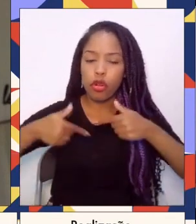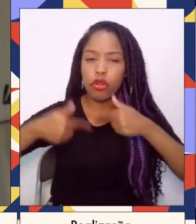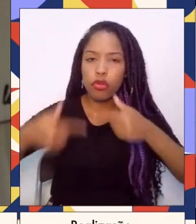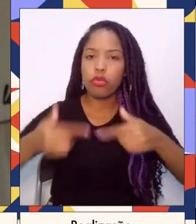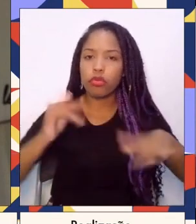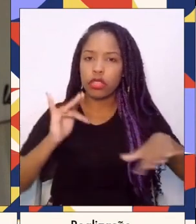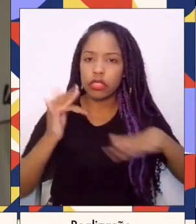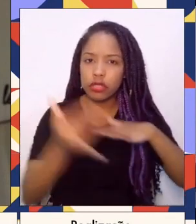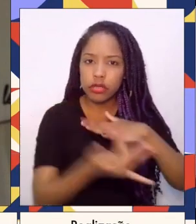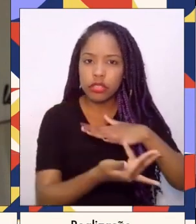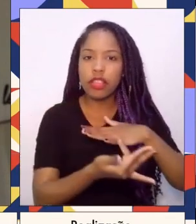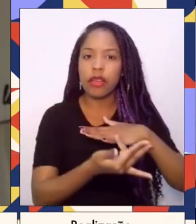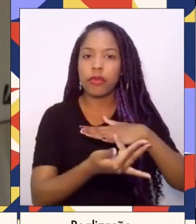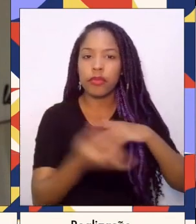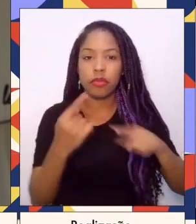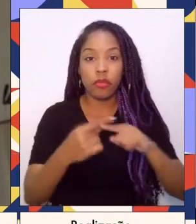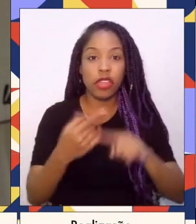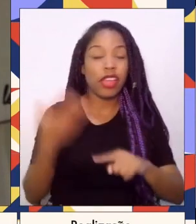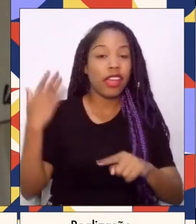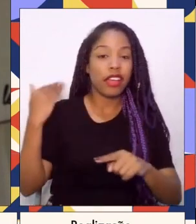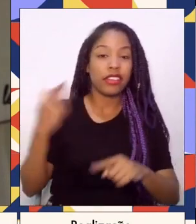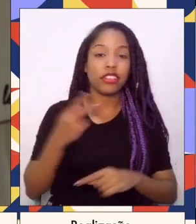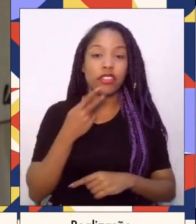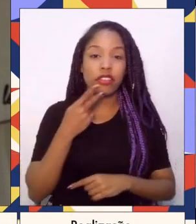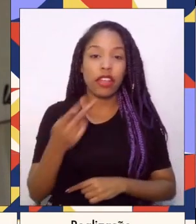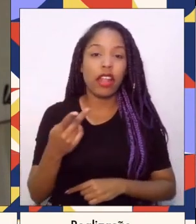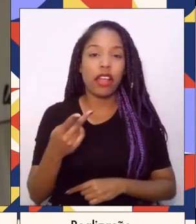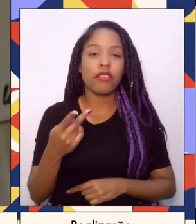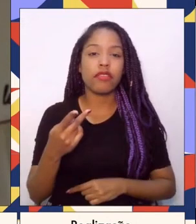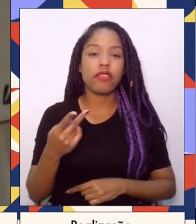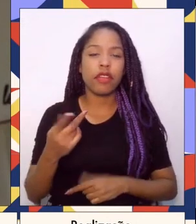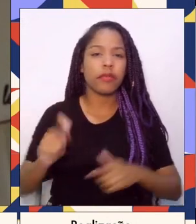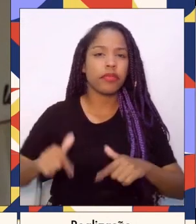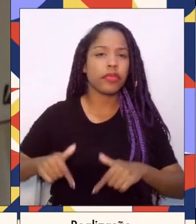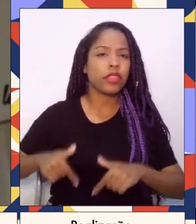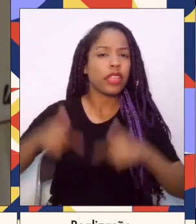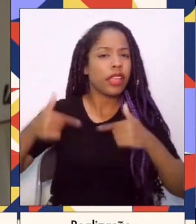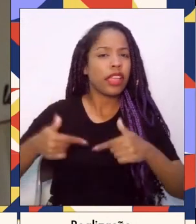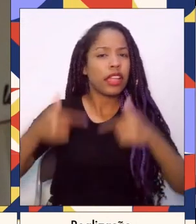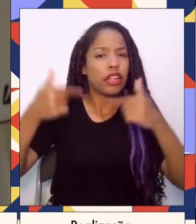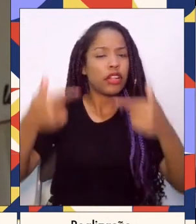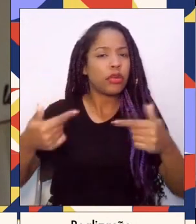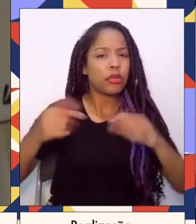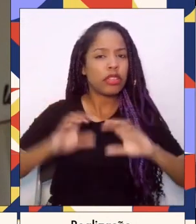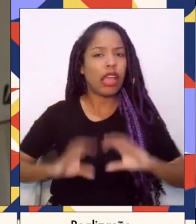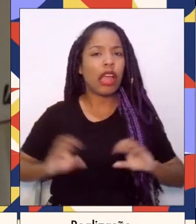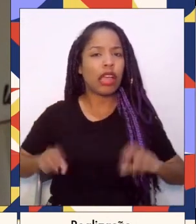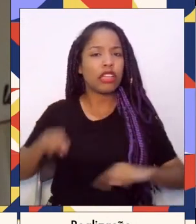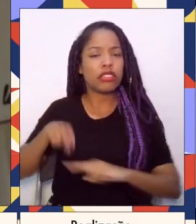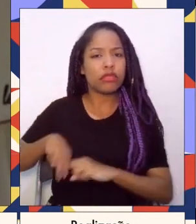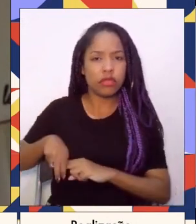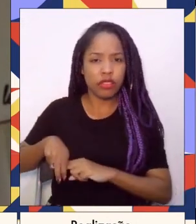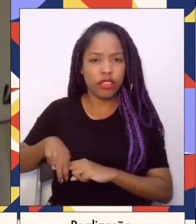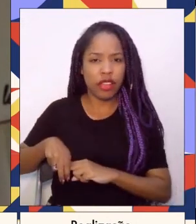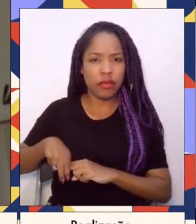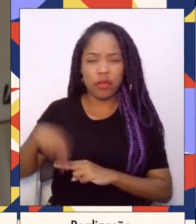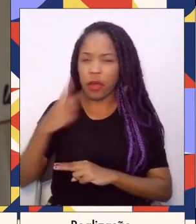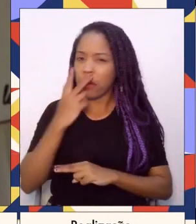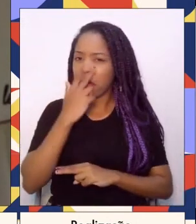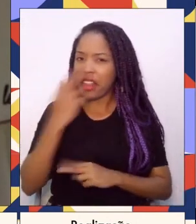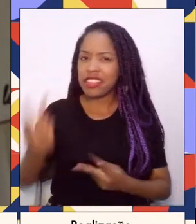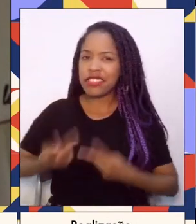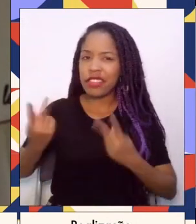levianamente chamado de ativismo de sofá como se fosse algo de menor valor ou se fosse algo que competir seu